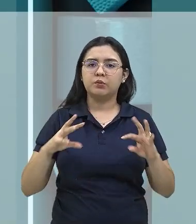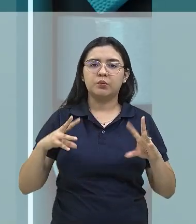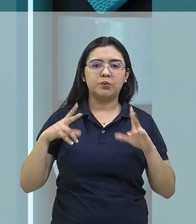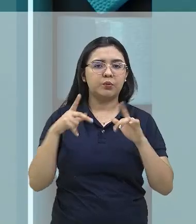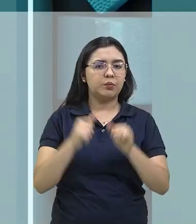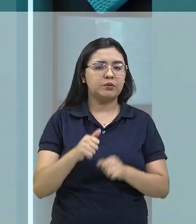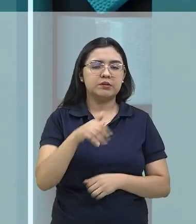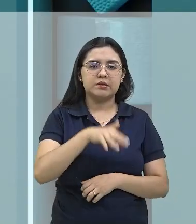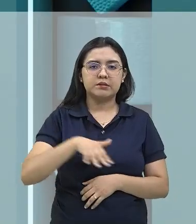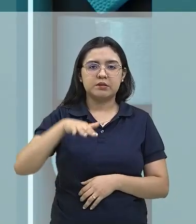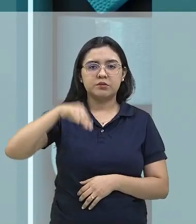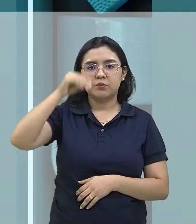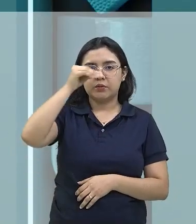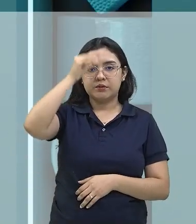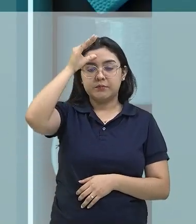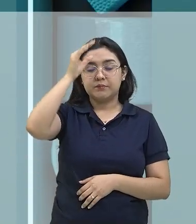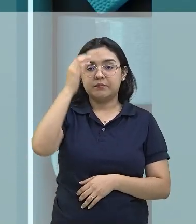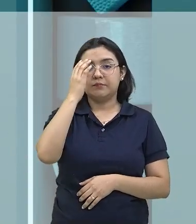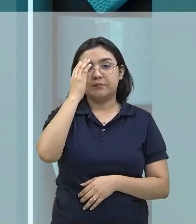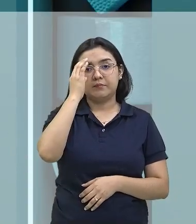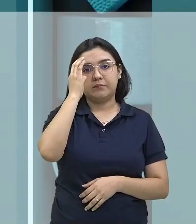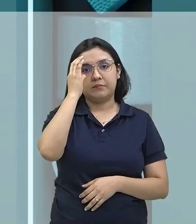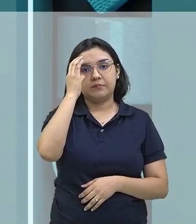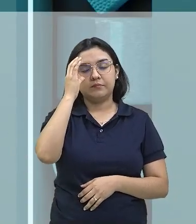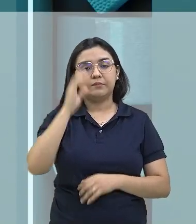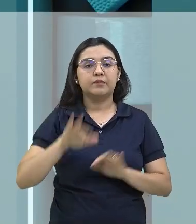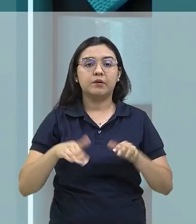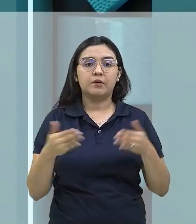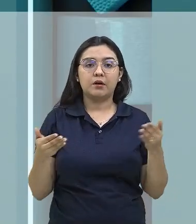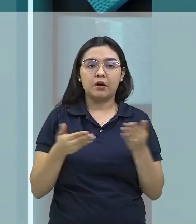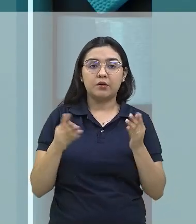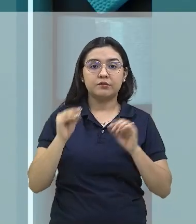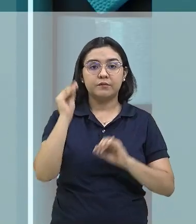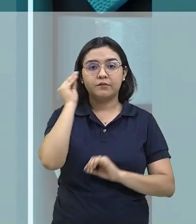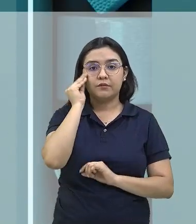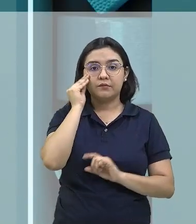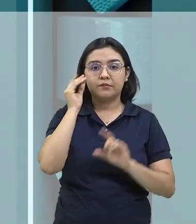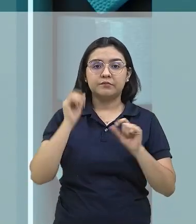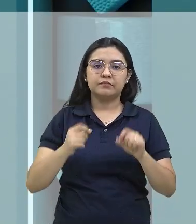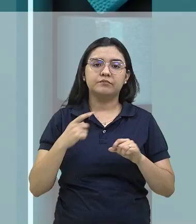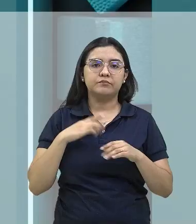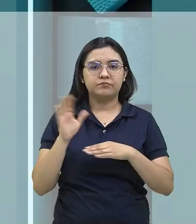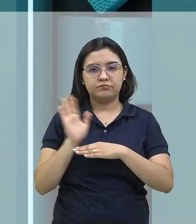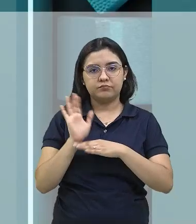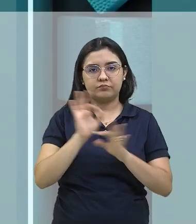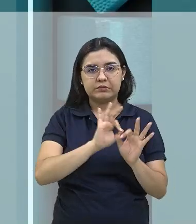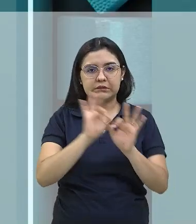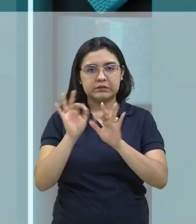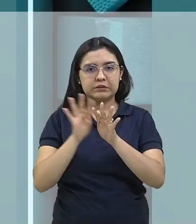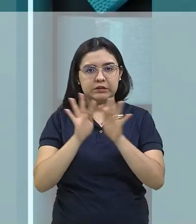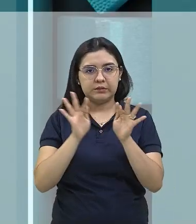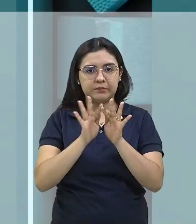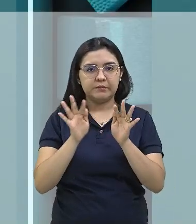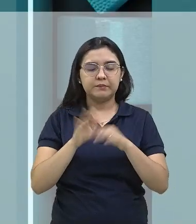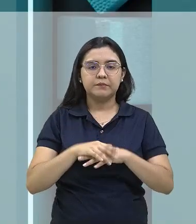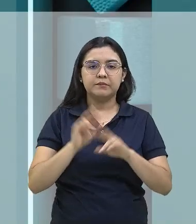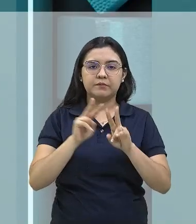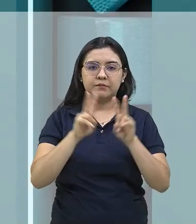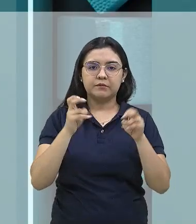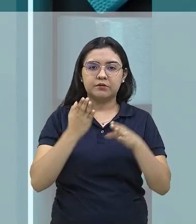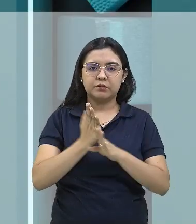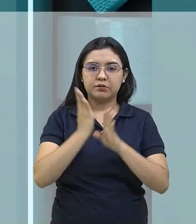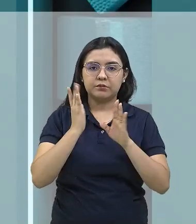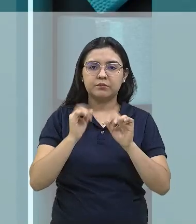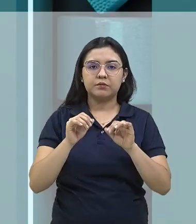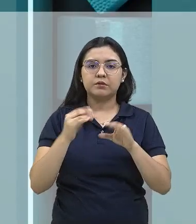todas as áreas do conhecimento. Então, agora nós vamos ver uma pequena animação, sobre a descoberta